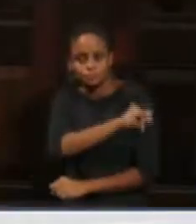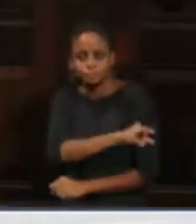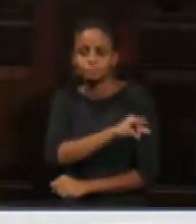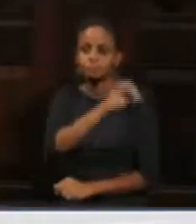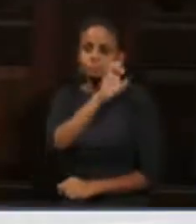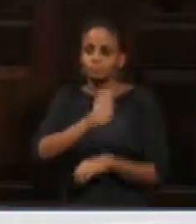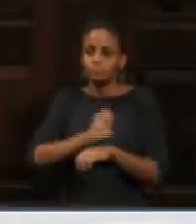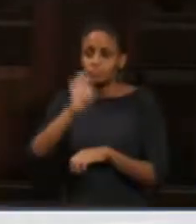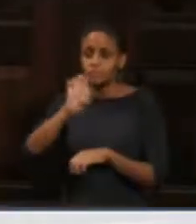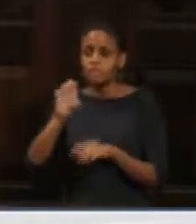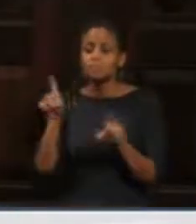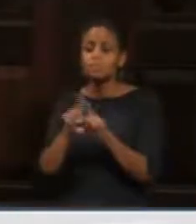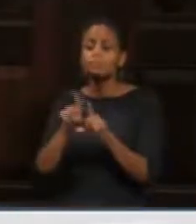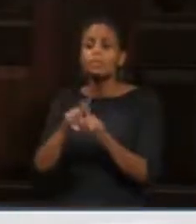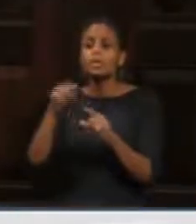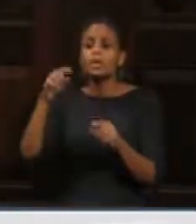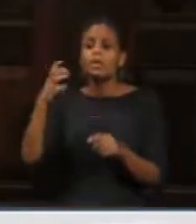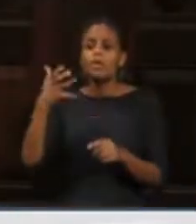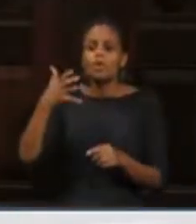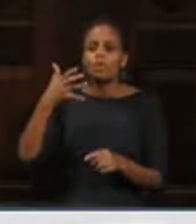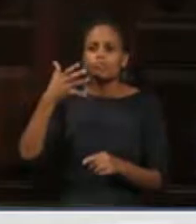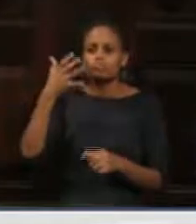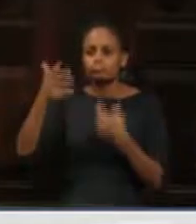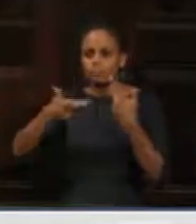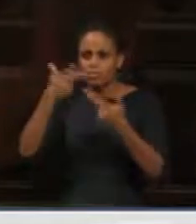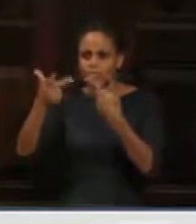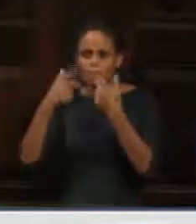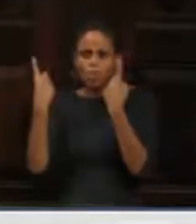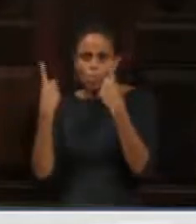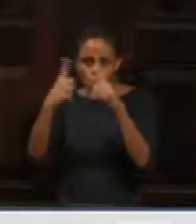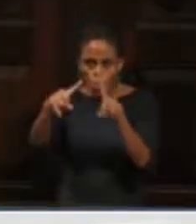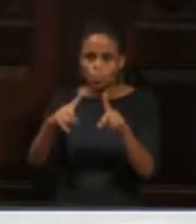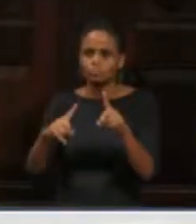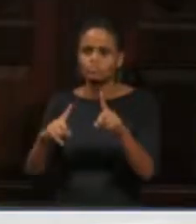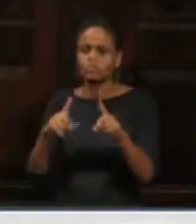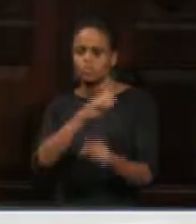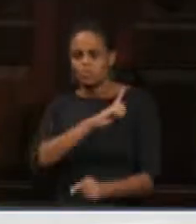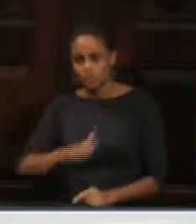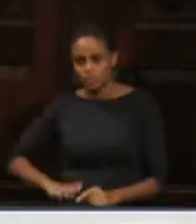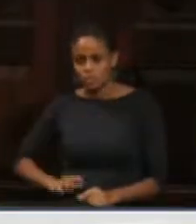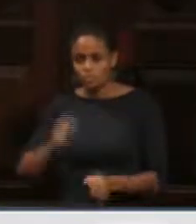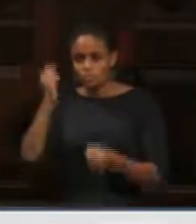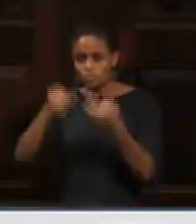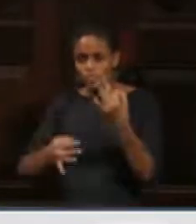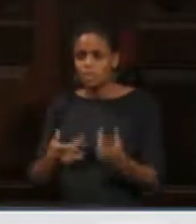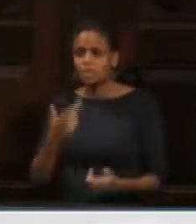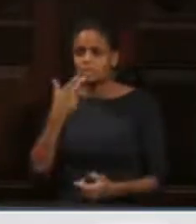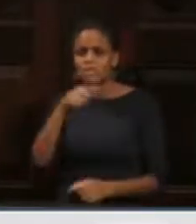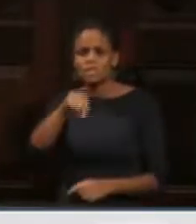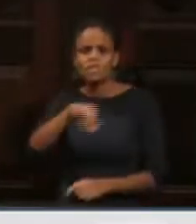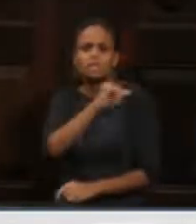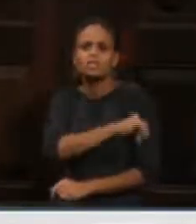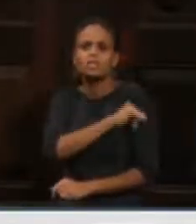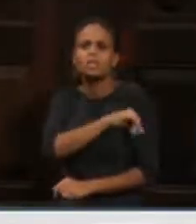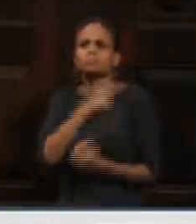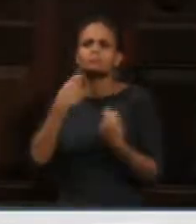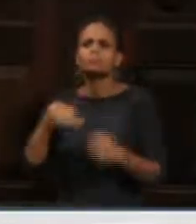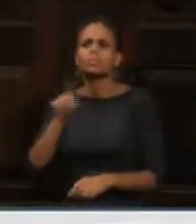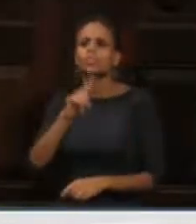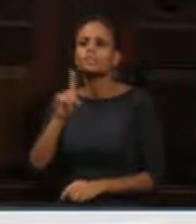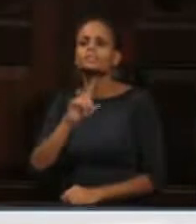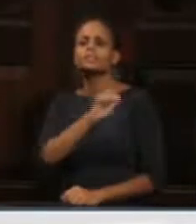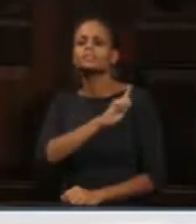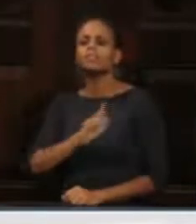o governador Wilson Witzel, dizendo que a cidade não precisa do governo do estado.